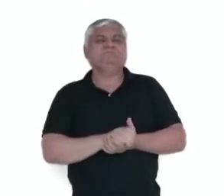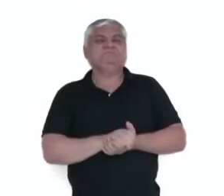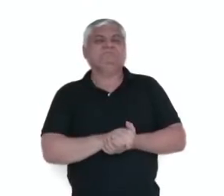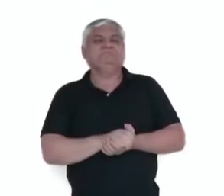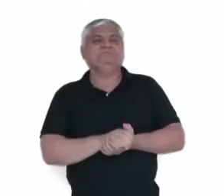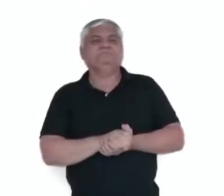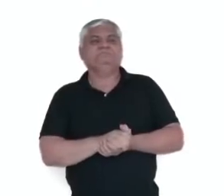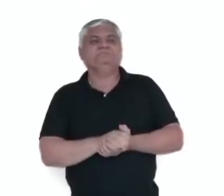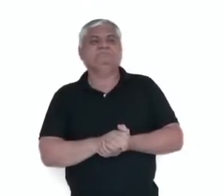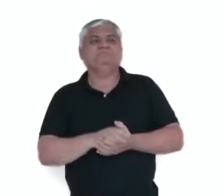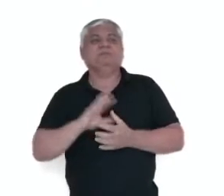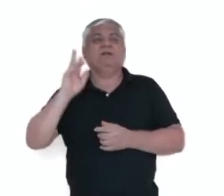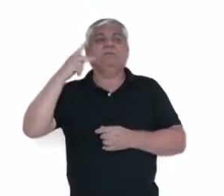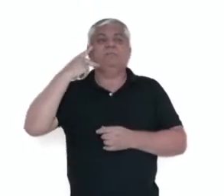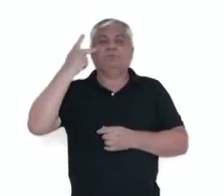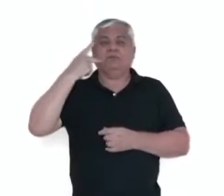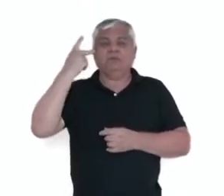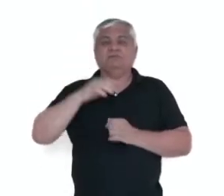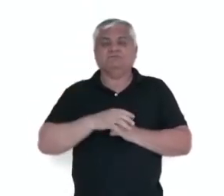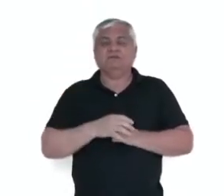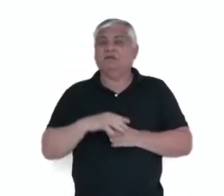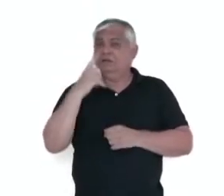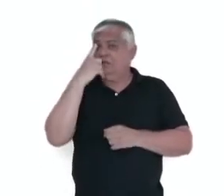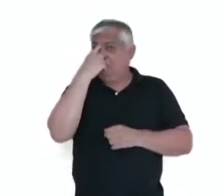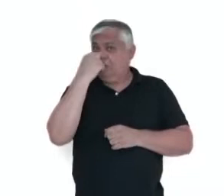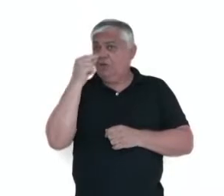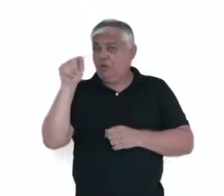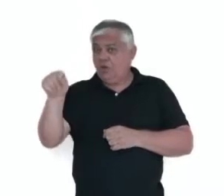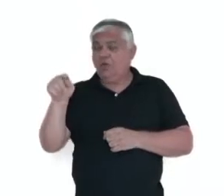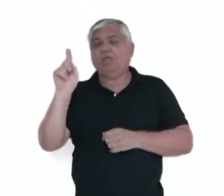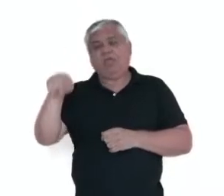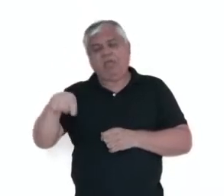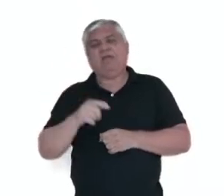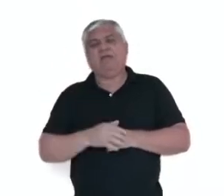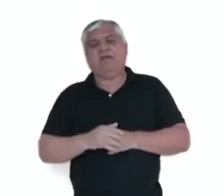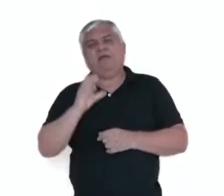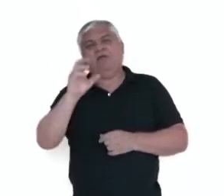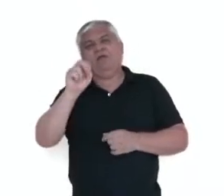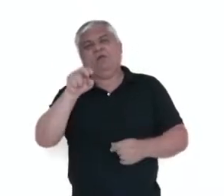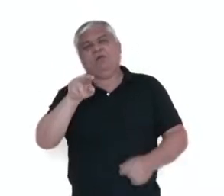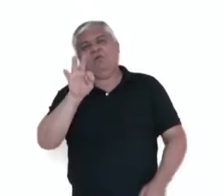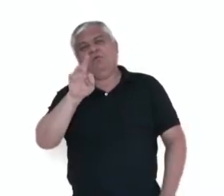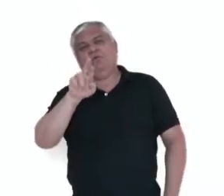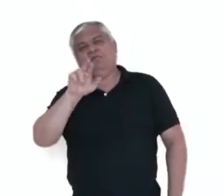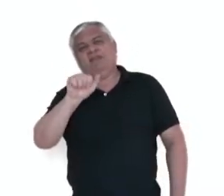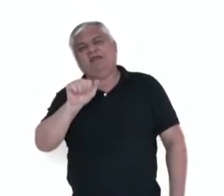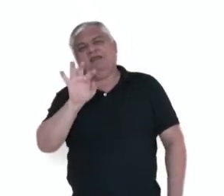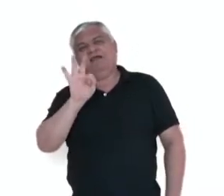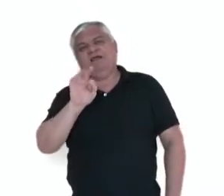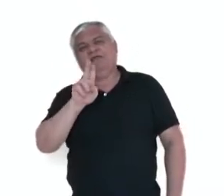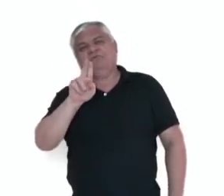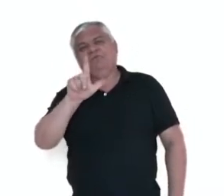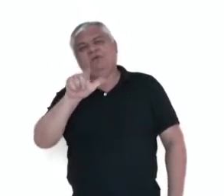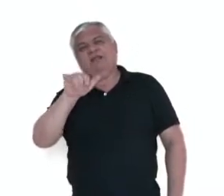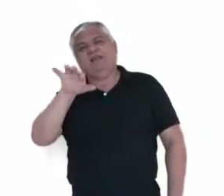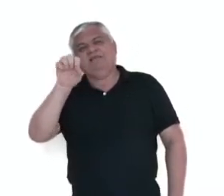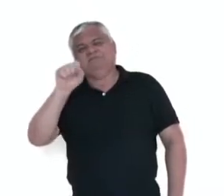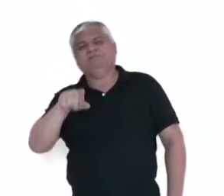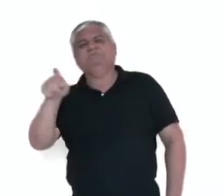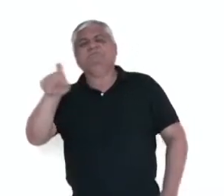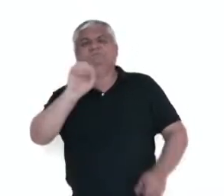da política, John Locke é um filósofo contratualista. De acordo com ele, a sociedade é uma